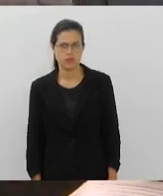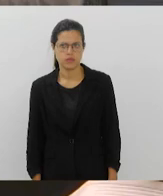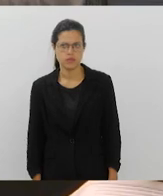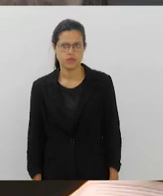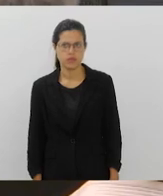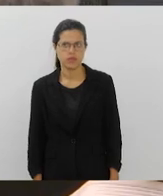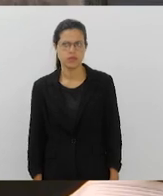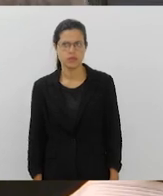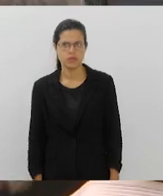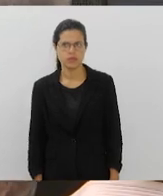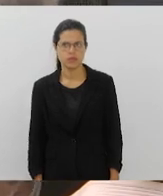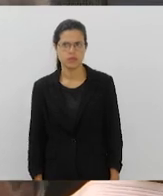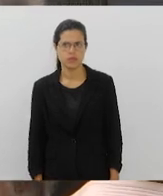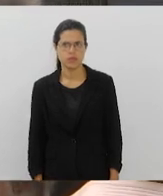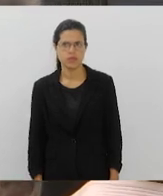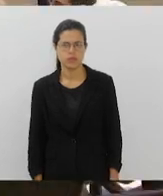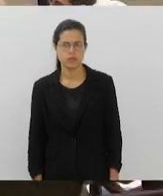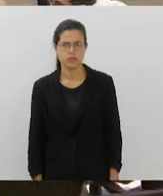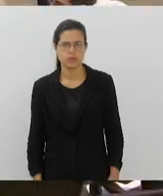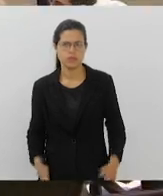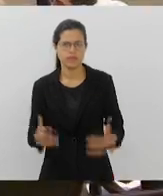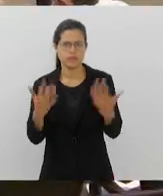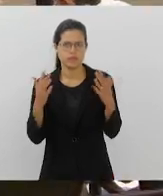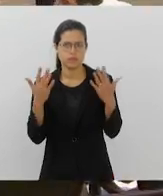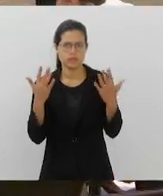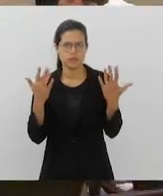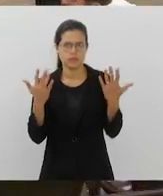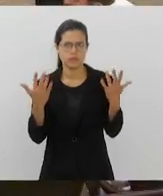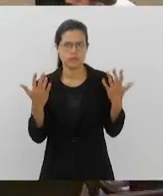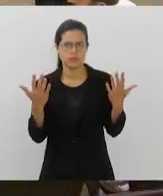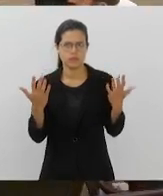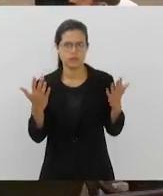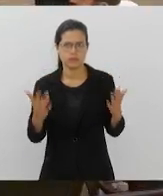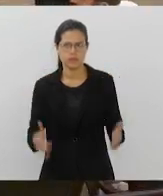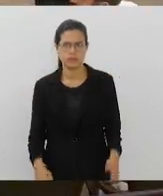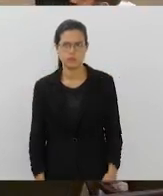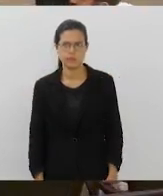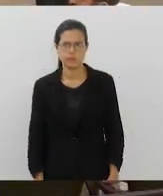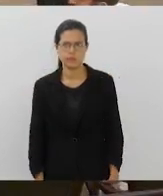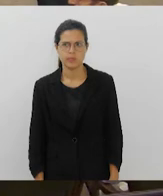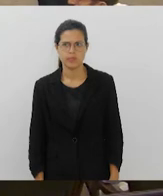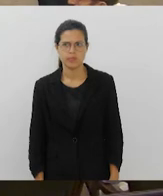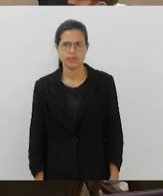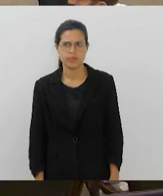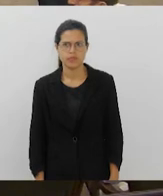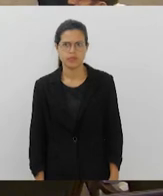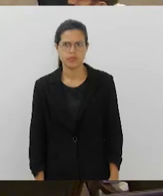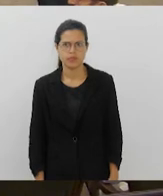Thank you.